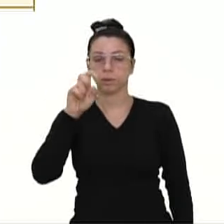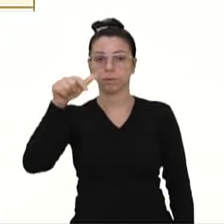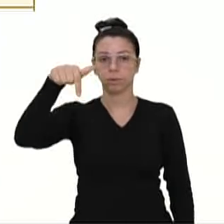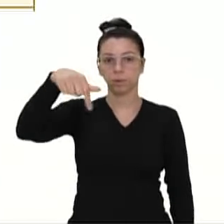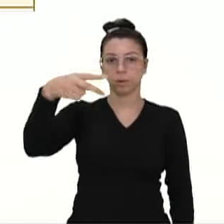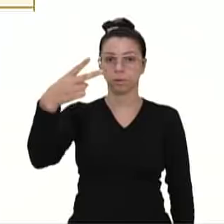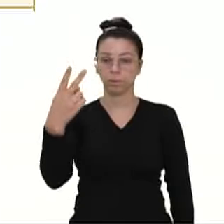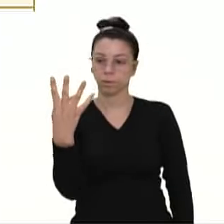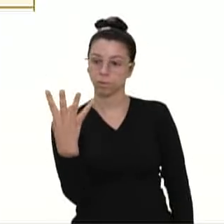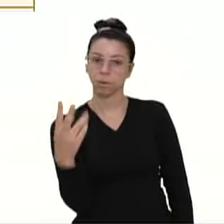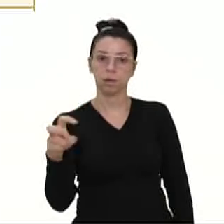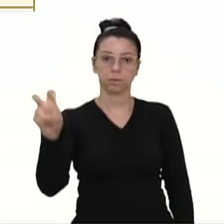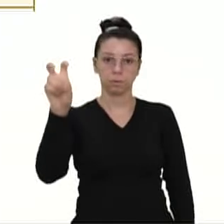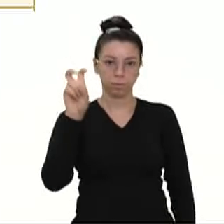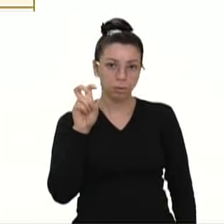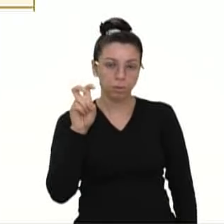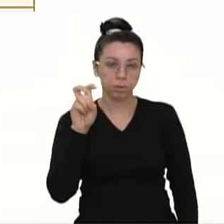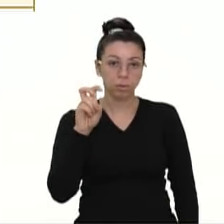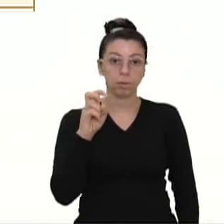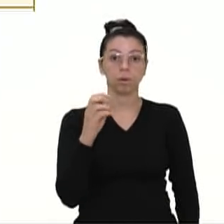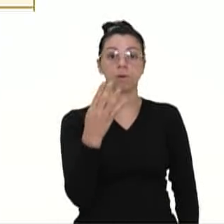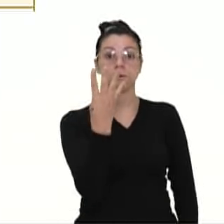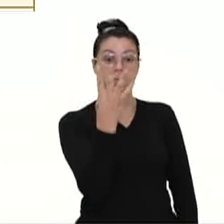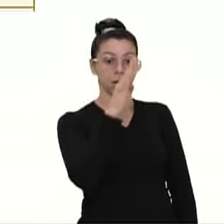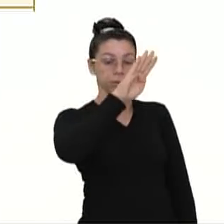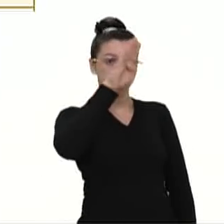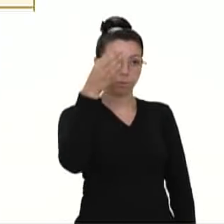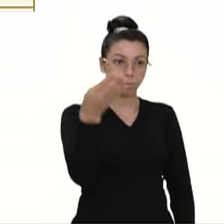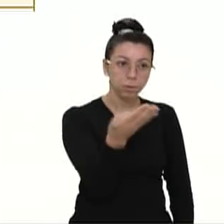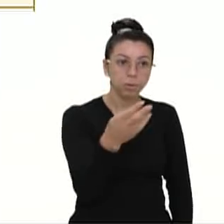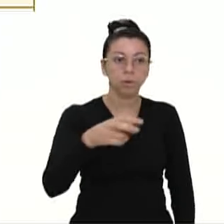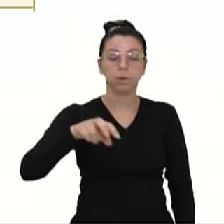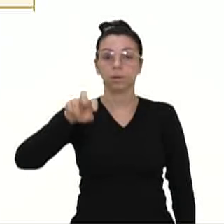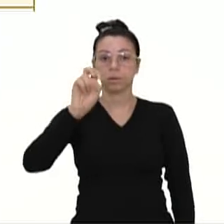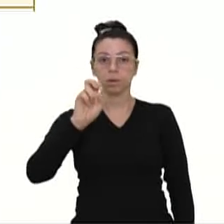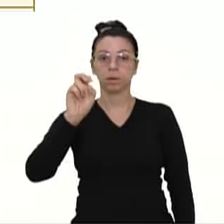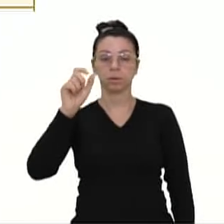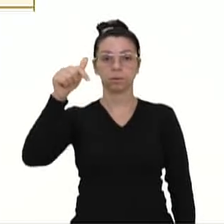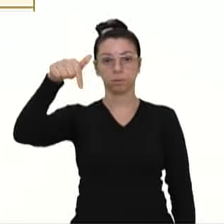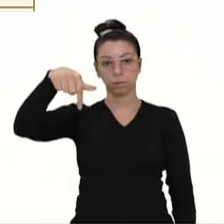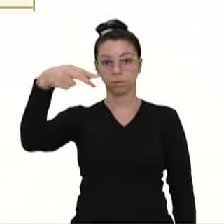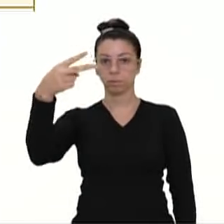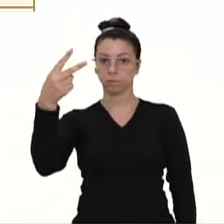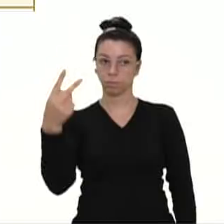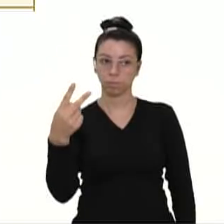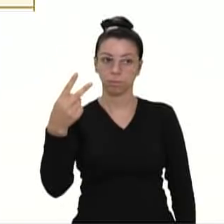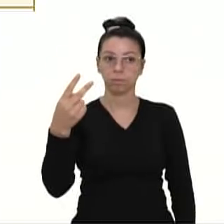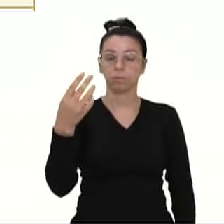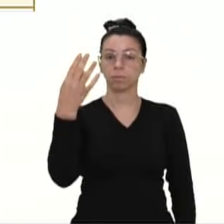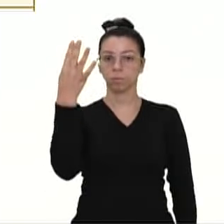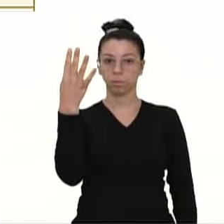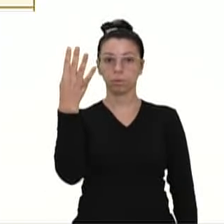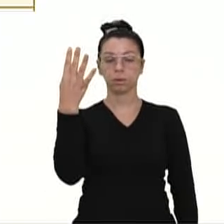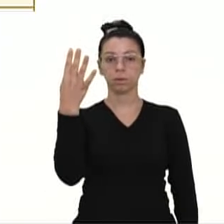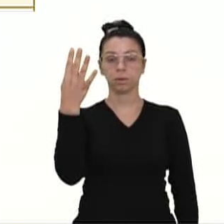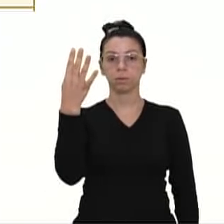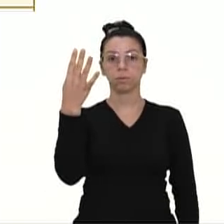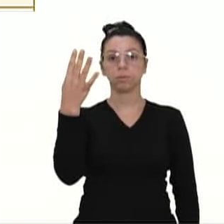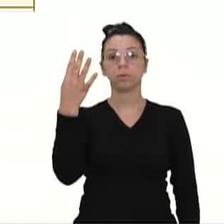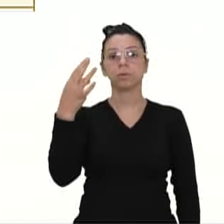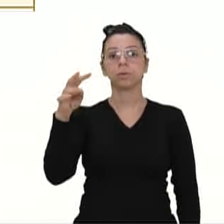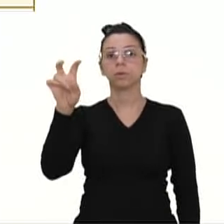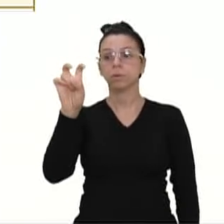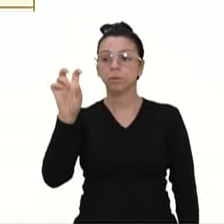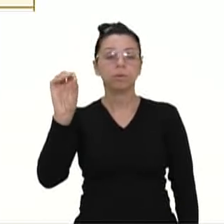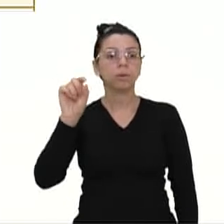mil litros, né? 4 bilhões 572 milhões 450 mil litros de água.